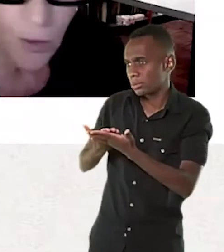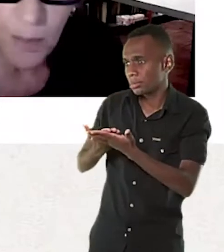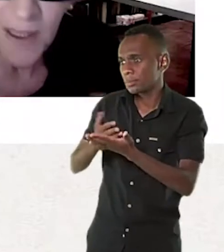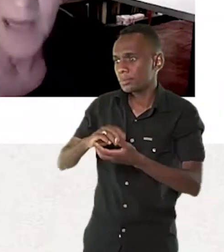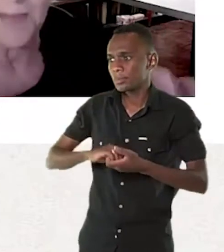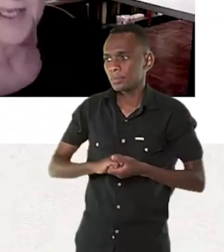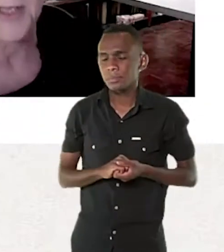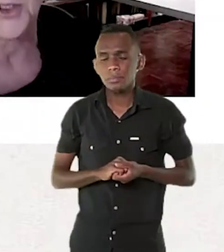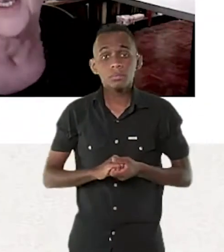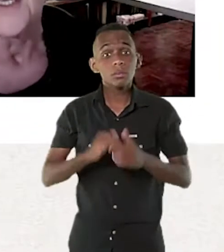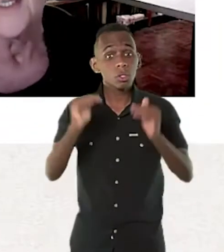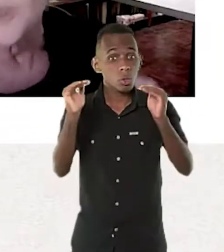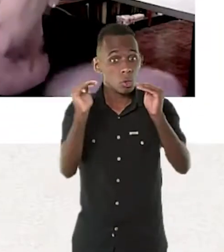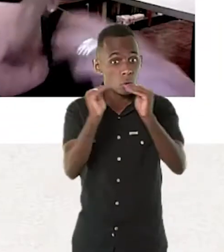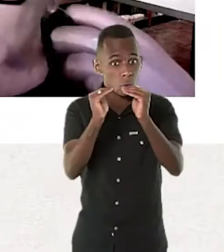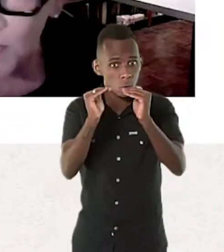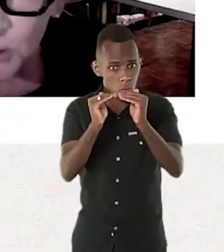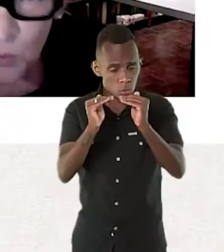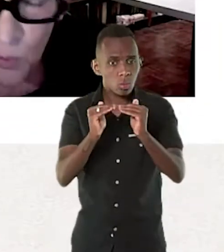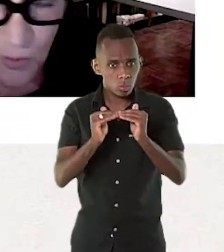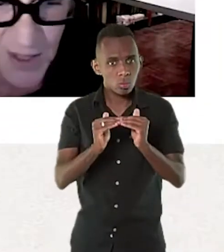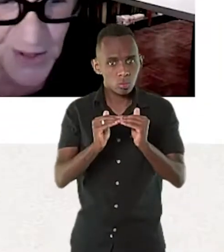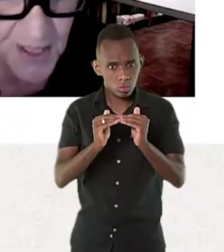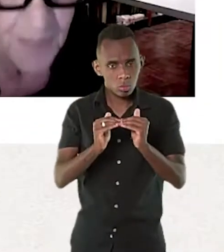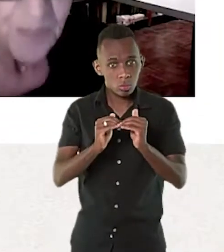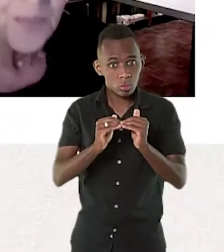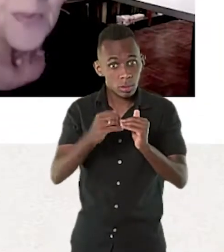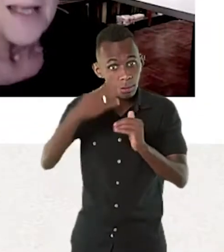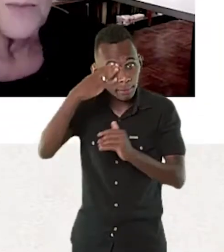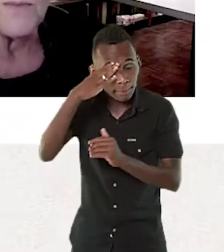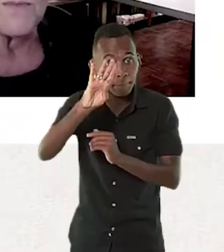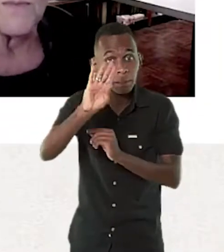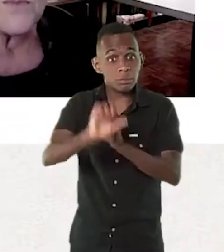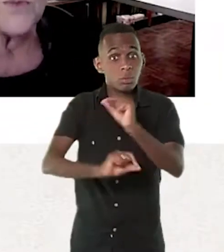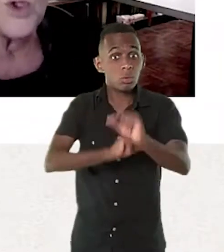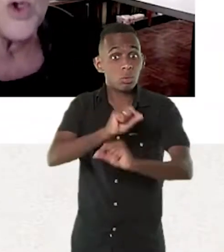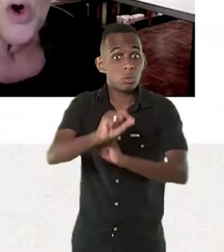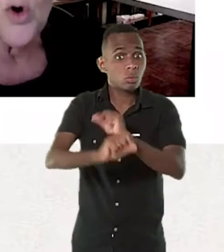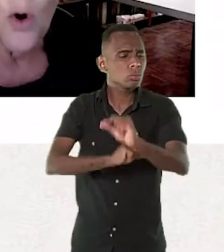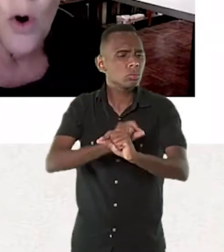Eu concordo plenamente, e especialmente com esse